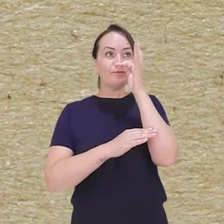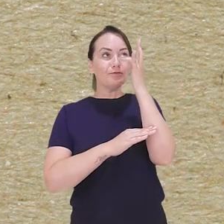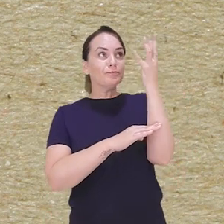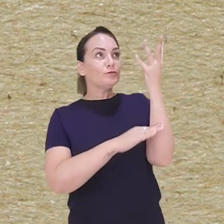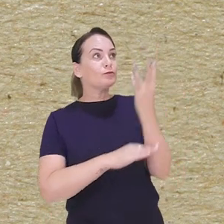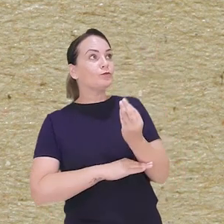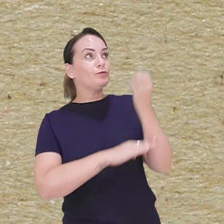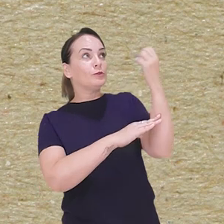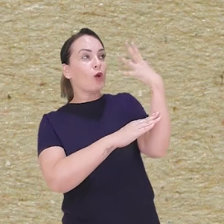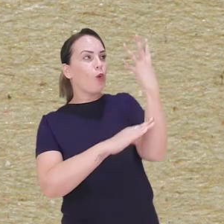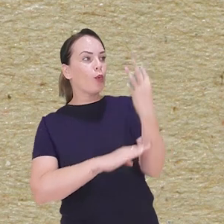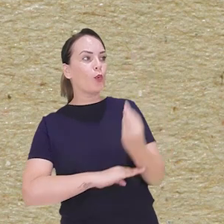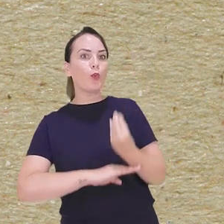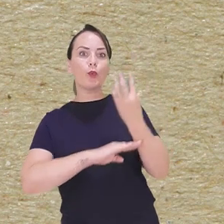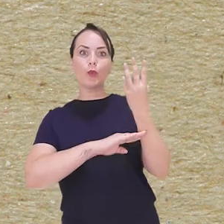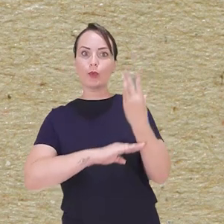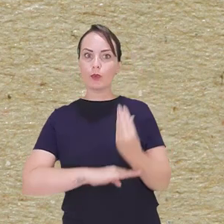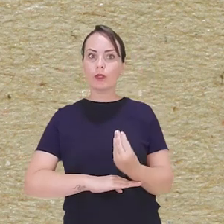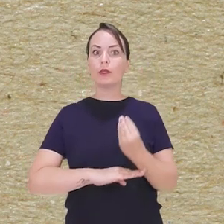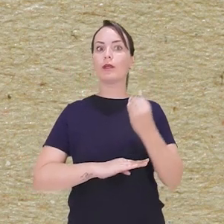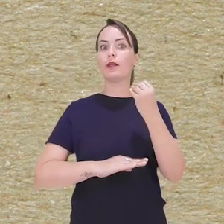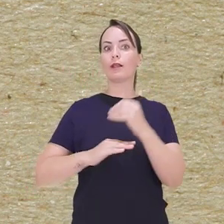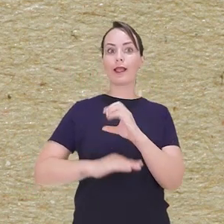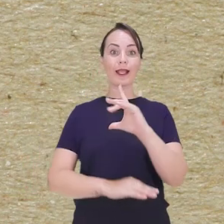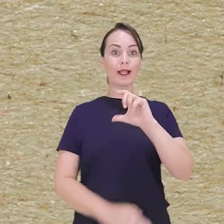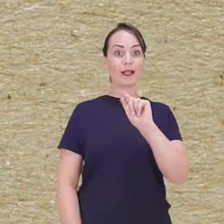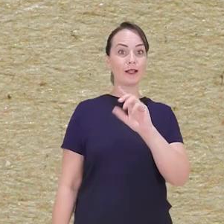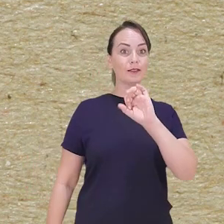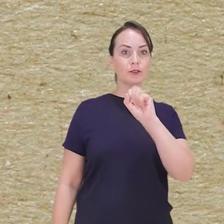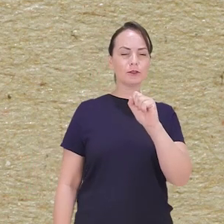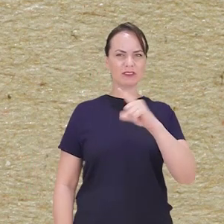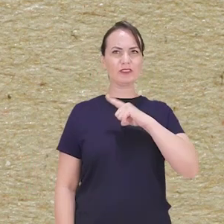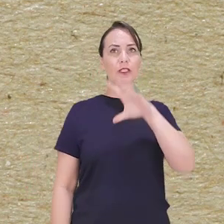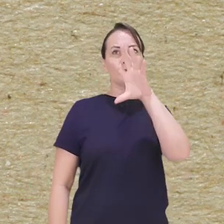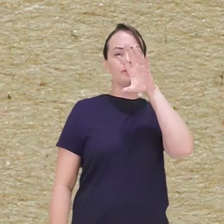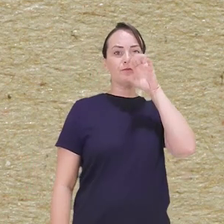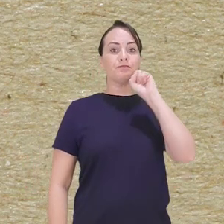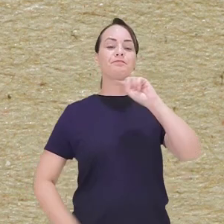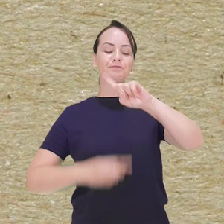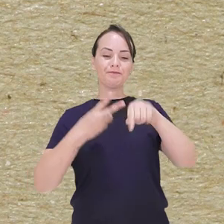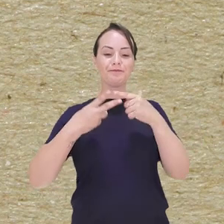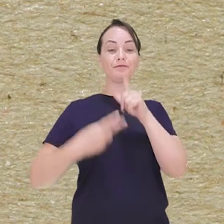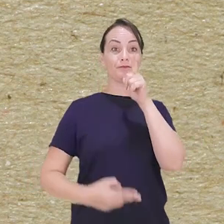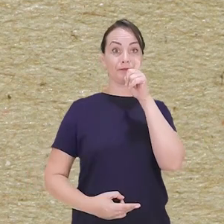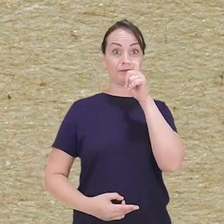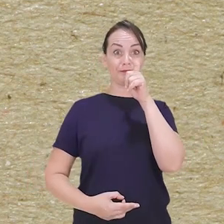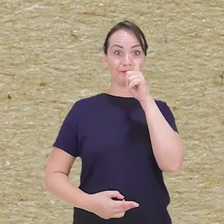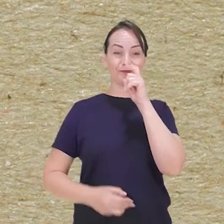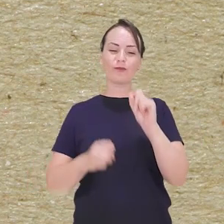que pode ser natural ou artificial, mais o gás carbônico presente no ar e mais a água,